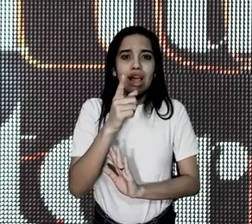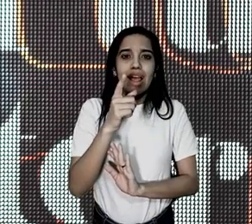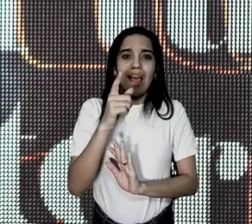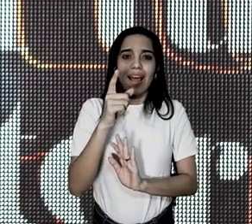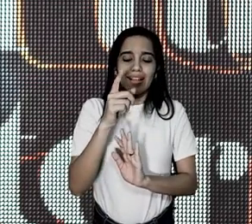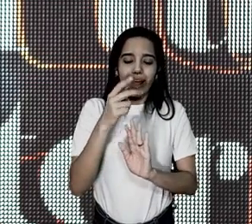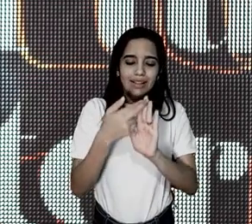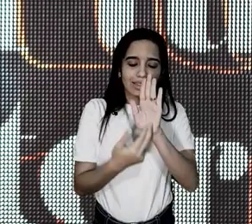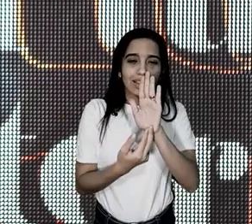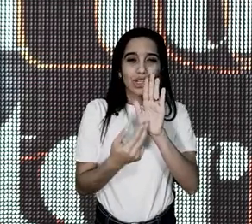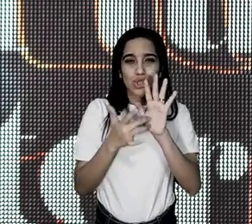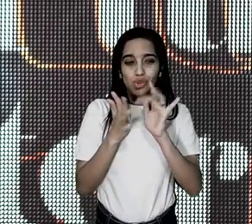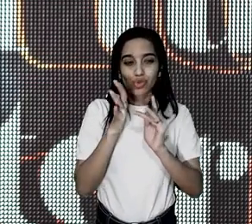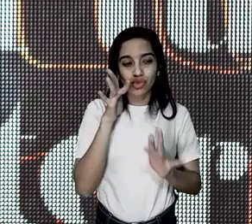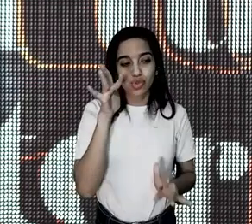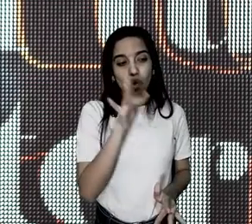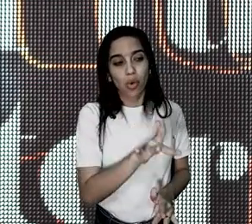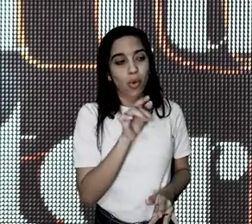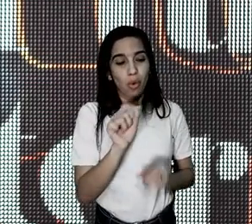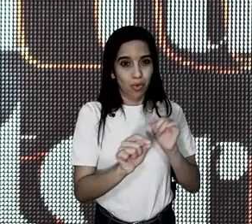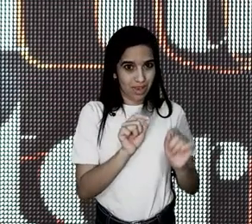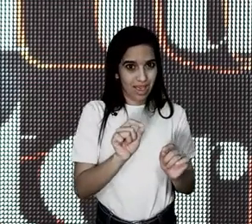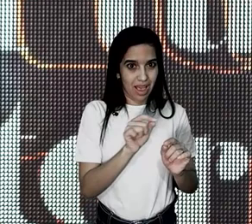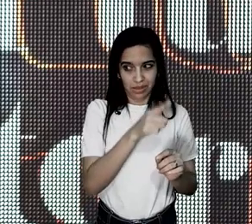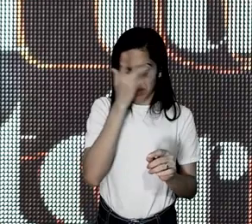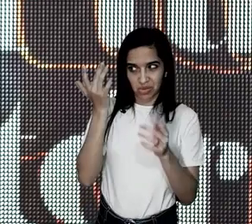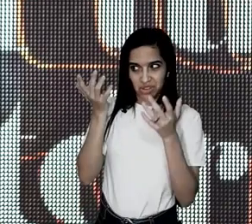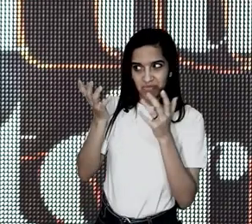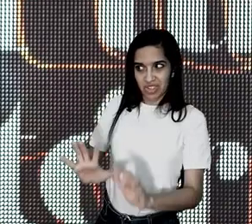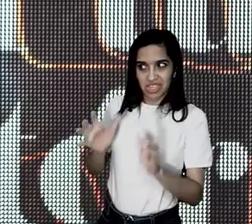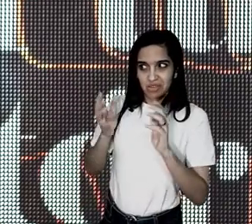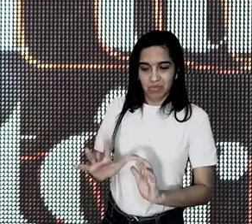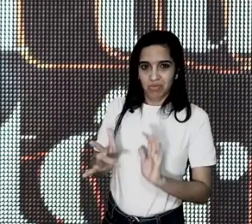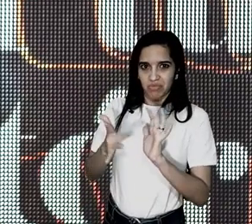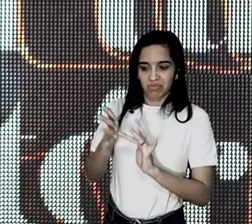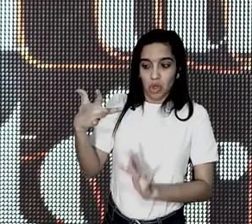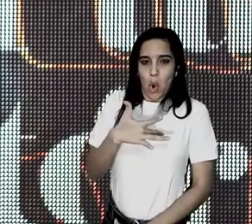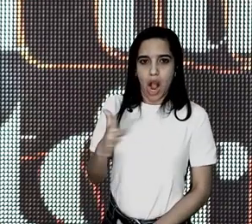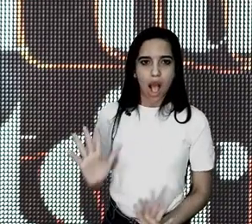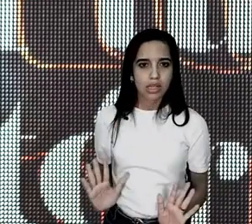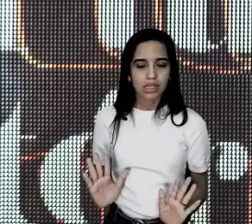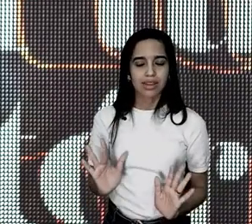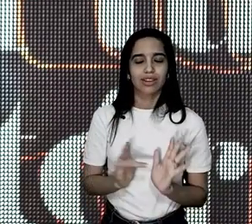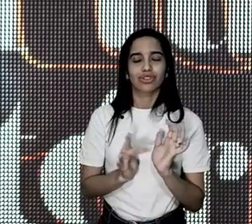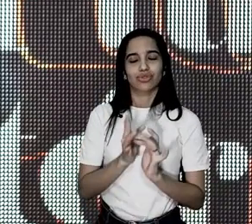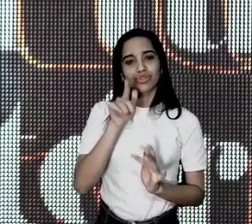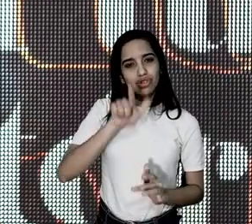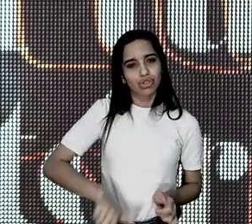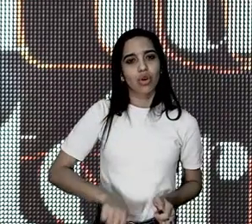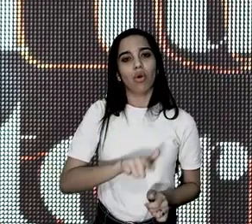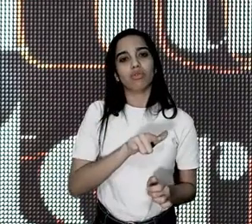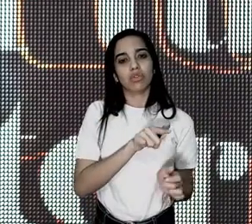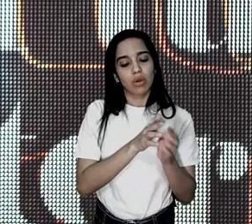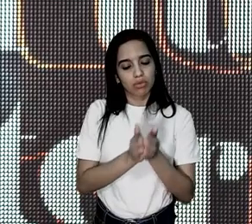Jesus mexeu numa área que ele não foi convidado para mexer. E aí Jesus vem e ultrapassa mais uma vez o lago